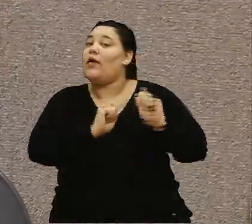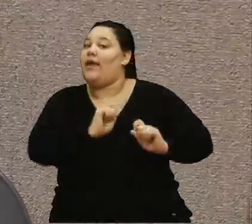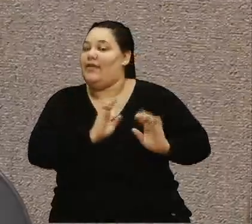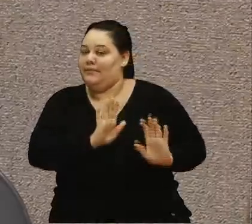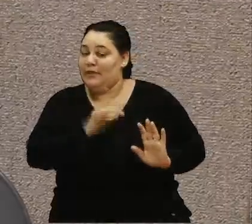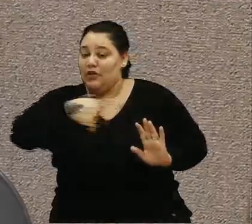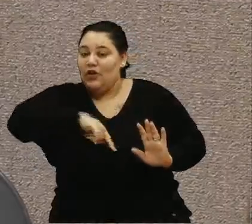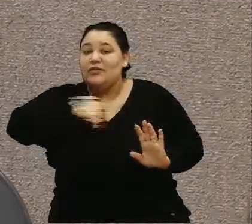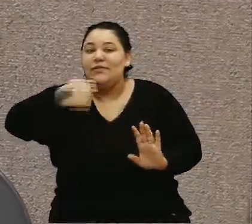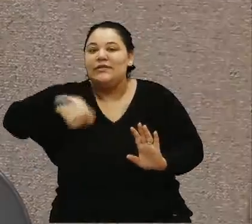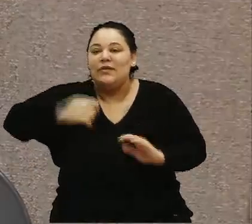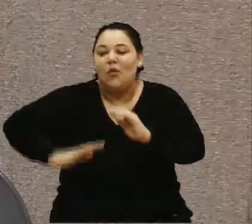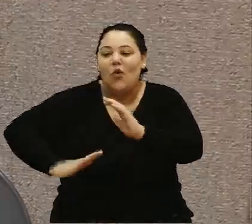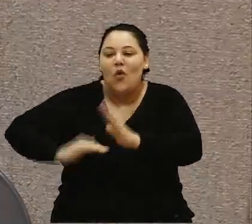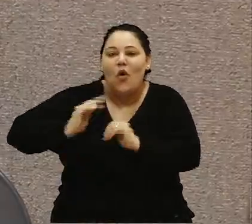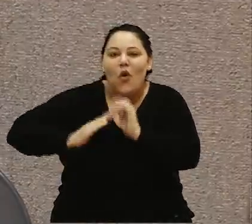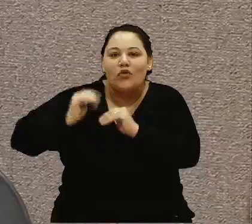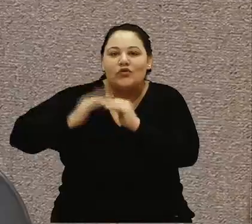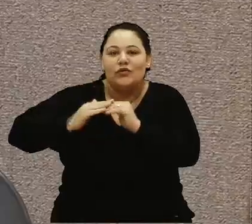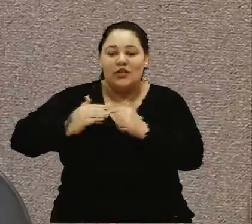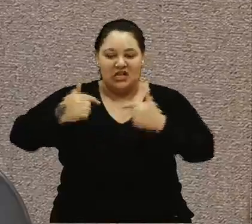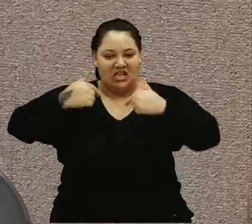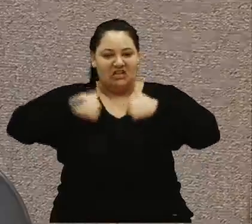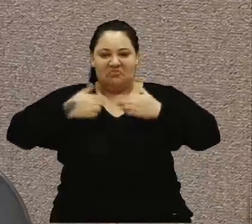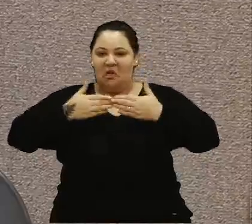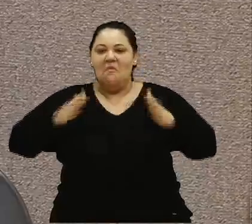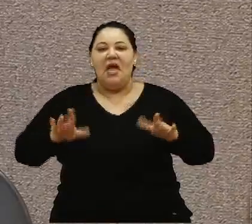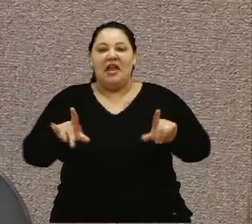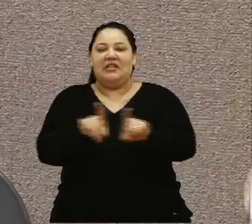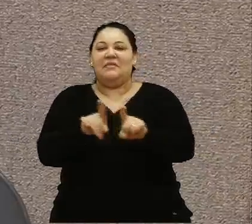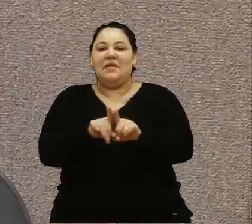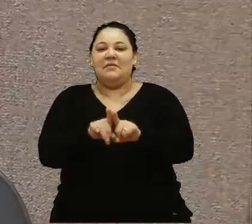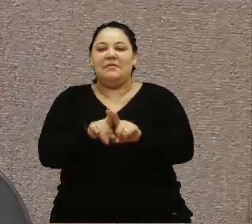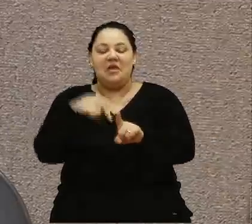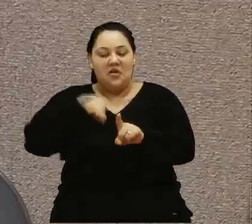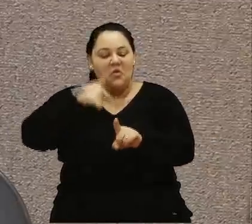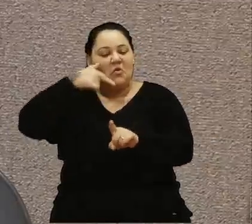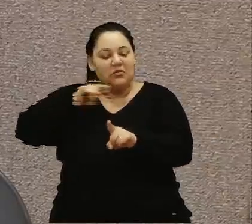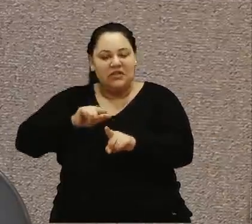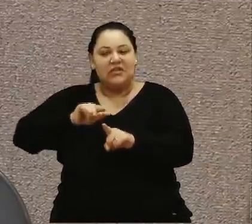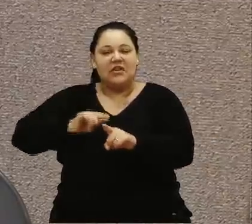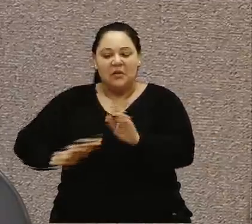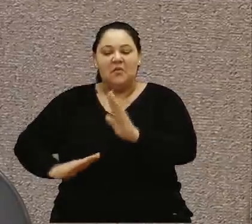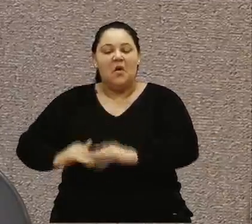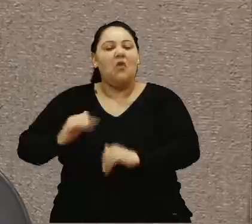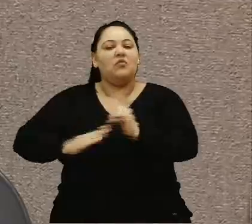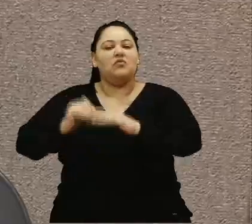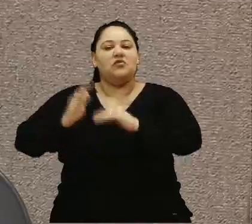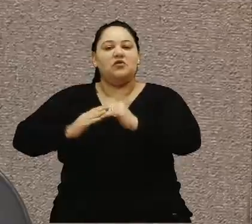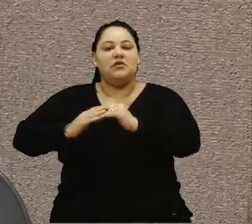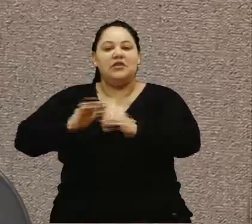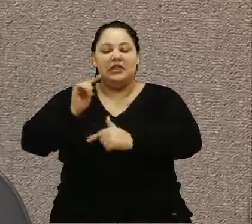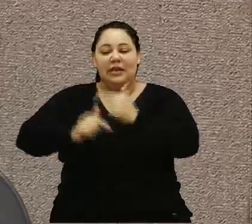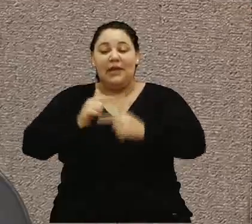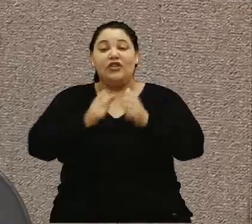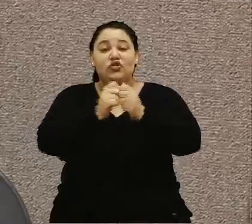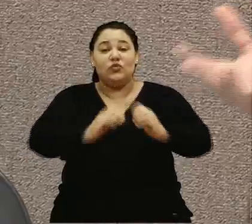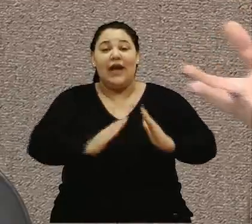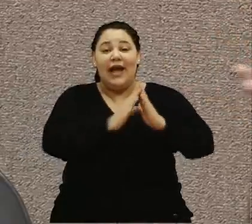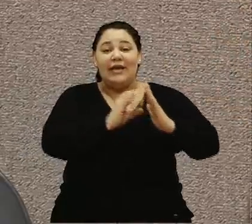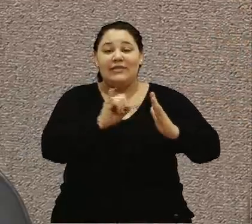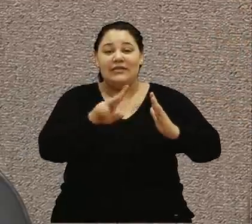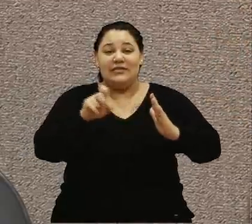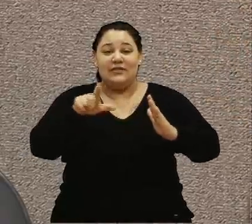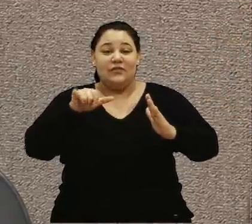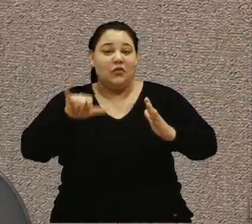precisamos construir. E eu me coloco à disposição, inclusive, para construir com a Casa Civil alguma forma, porque eu não sei como vai ficar nessa loucura que